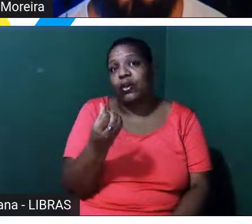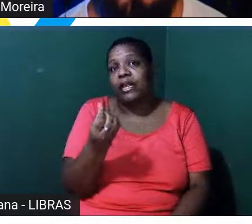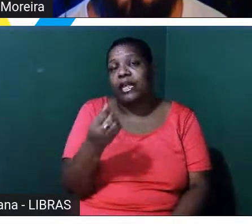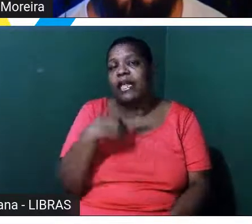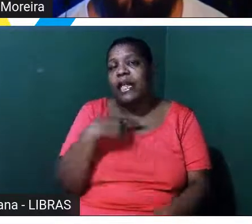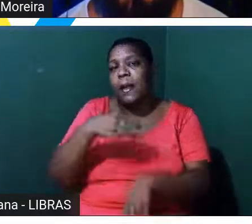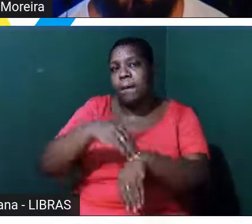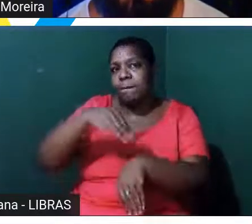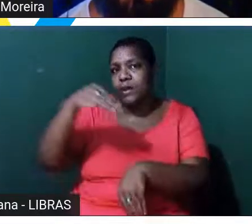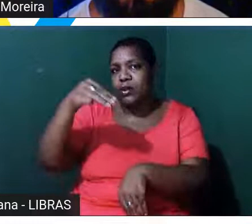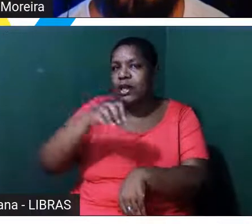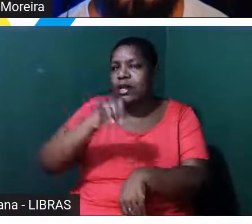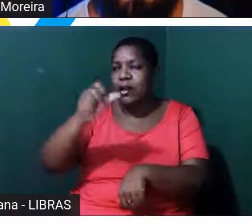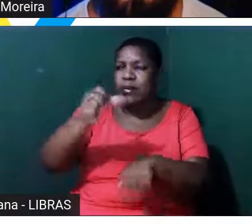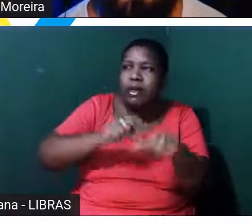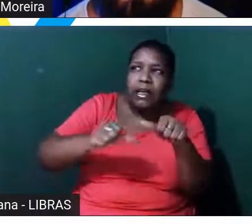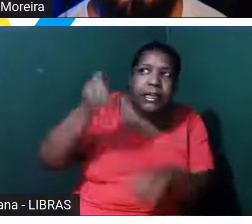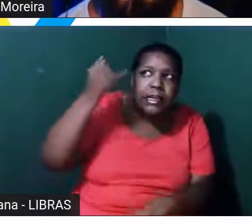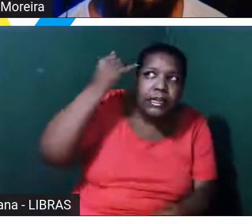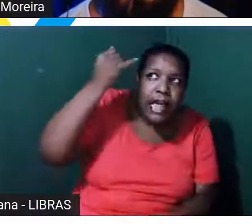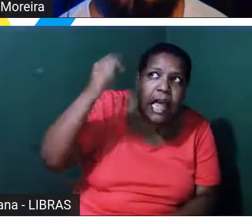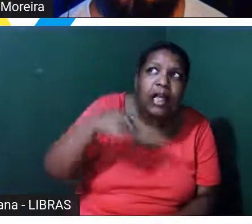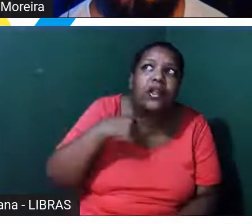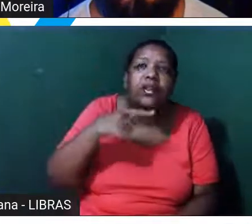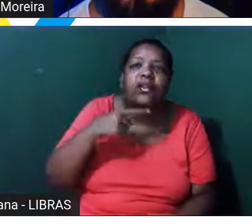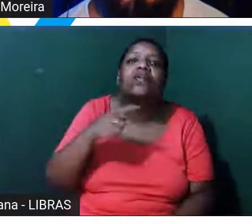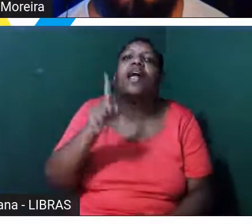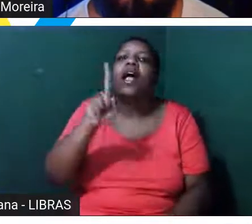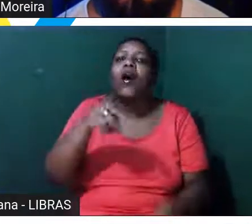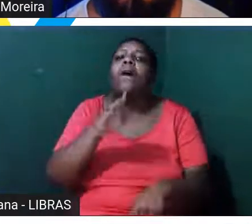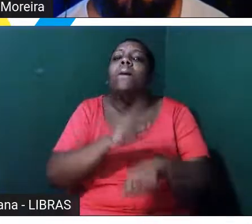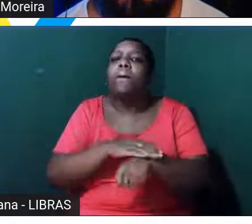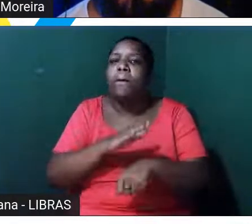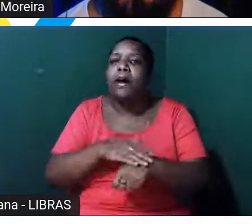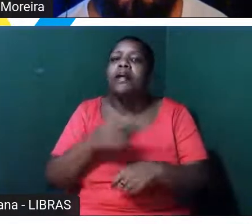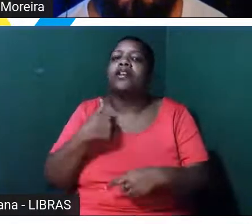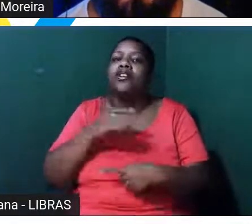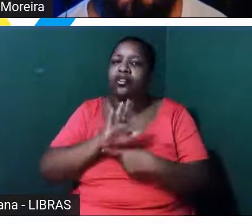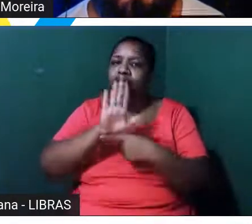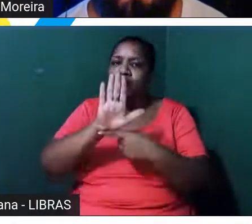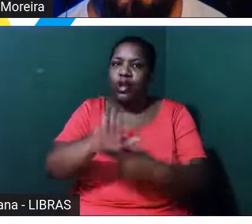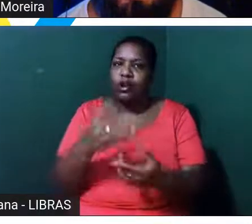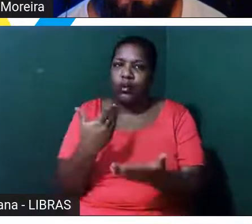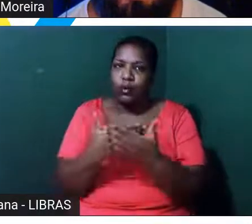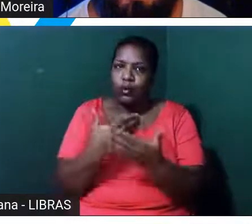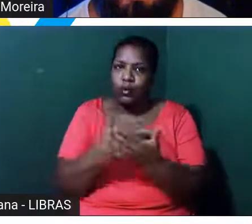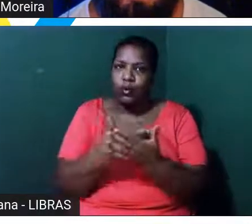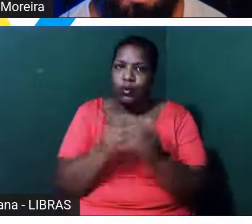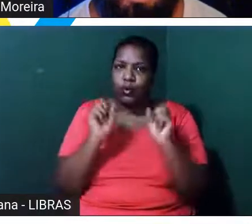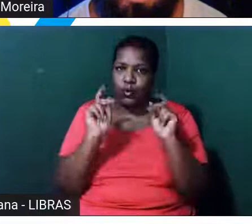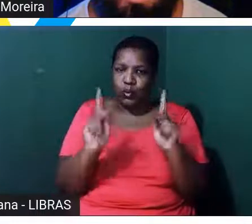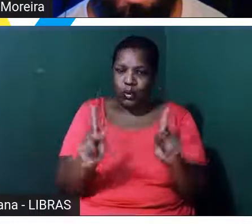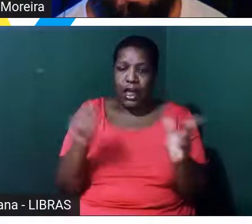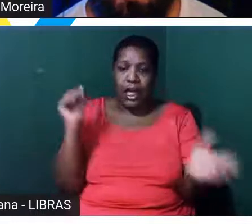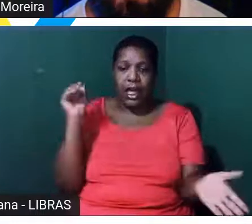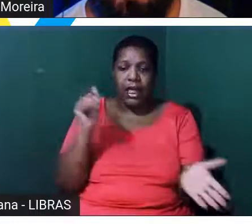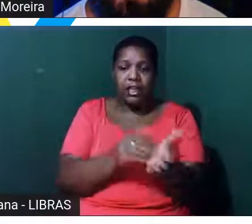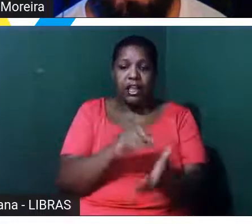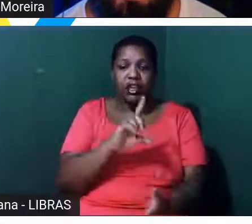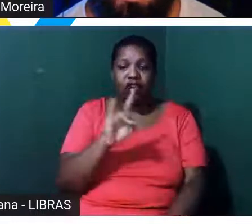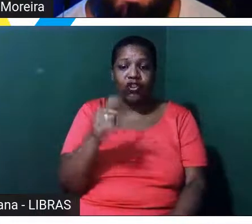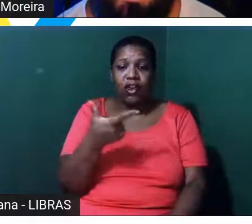se quiser trocar ideia tirar uma dúvida com esse momento que a gente vai estar divulgando você sentadinha